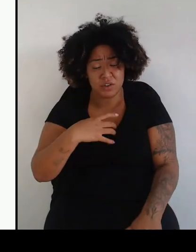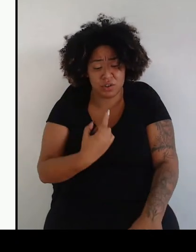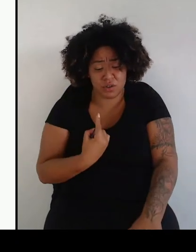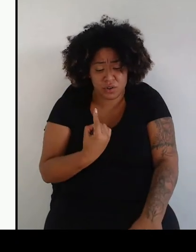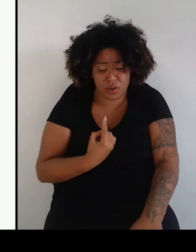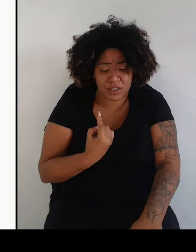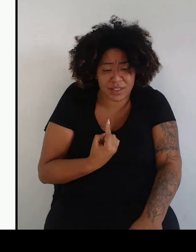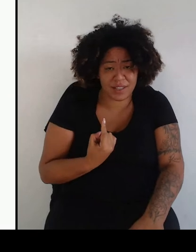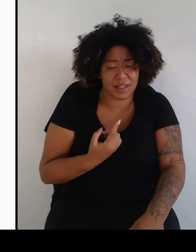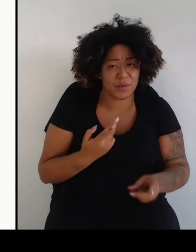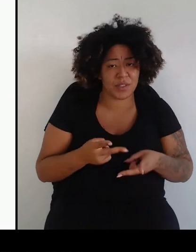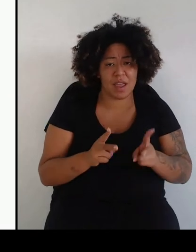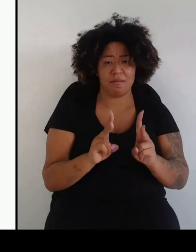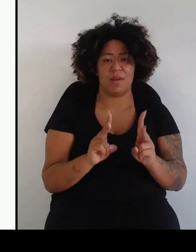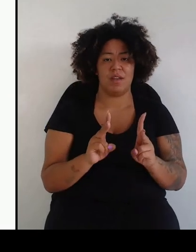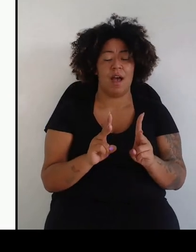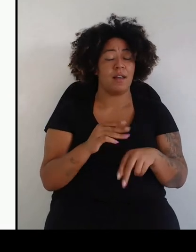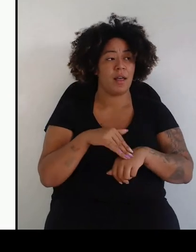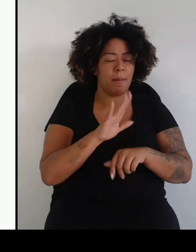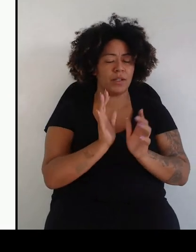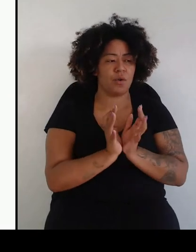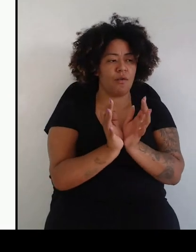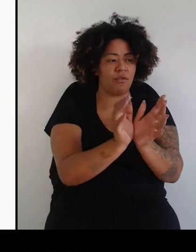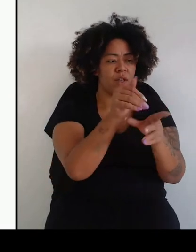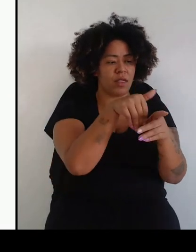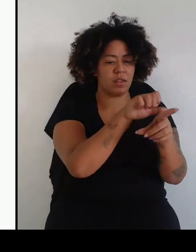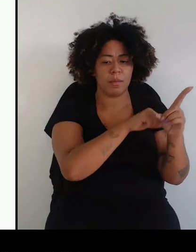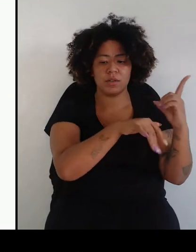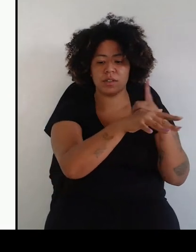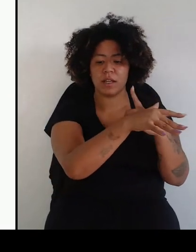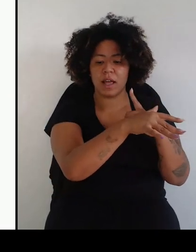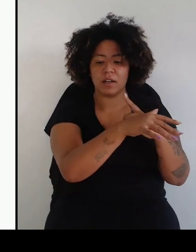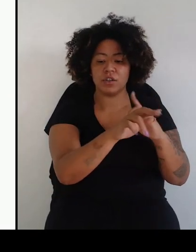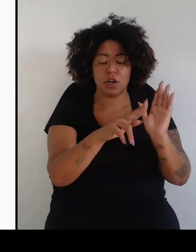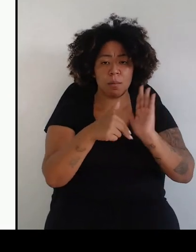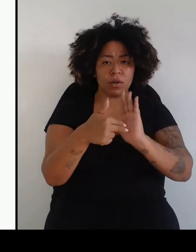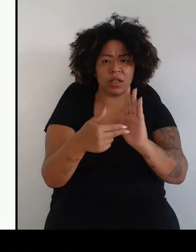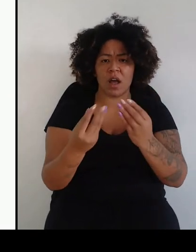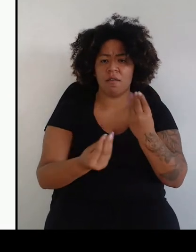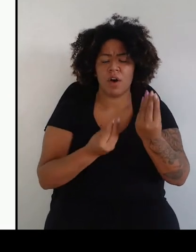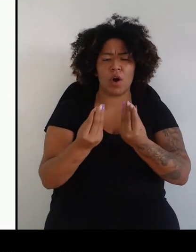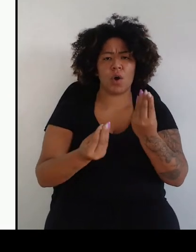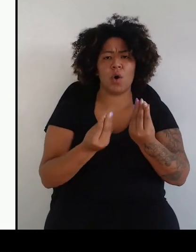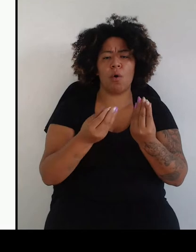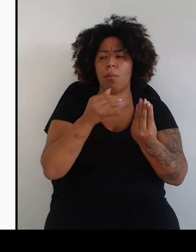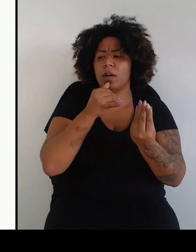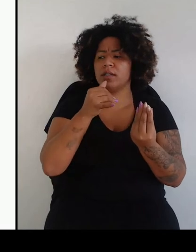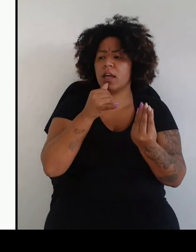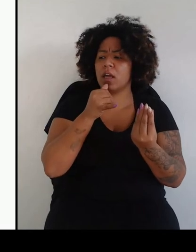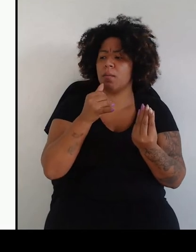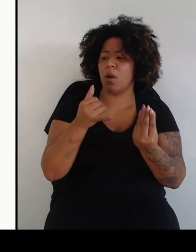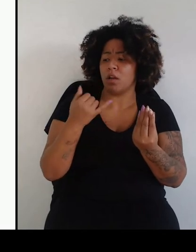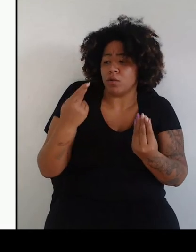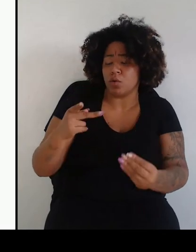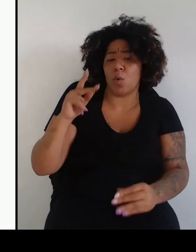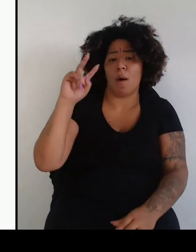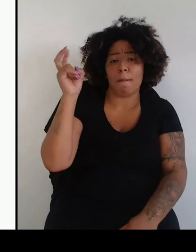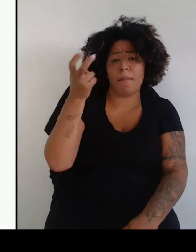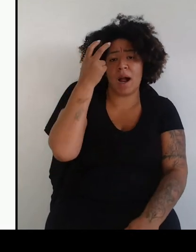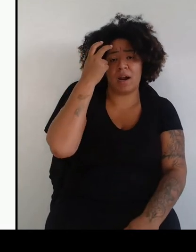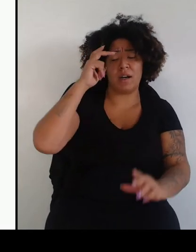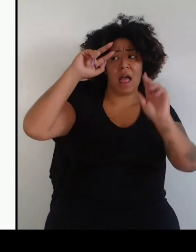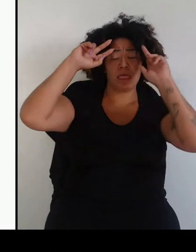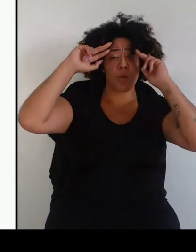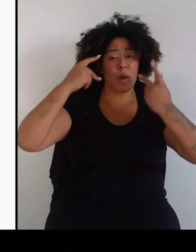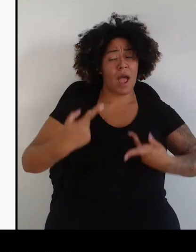na vida que ele mostra como parte da sua natureza sua autobiografia a sua biografia mostra esses pulso